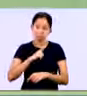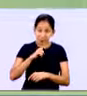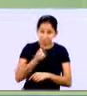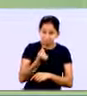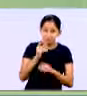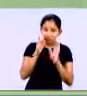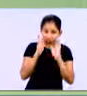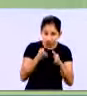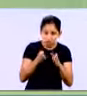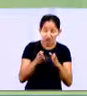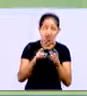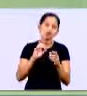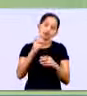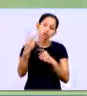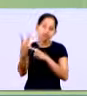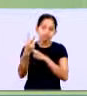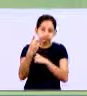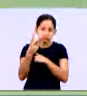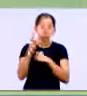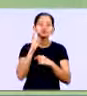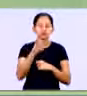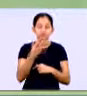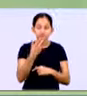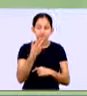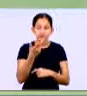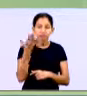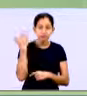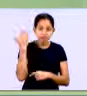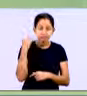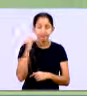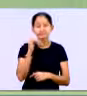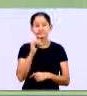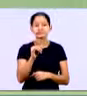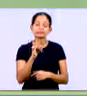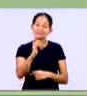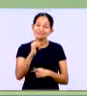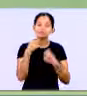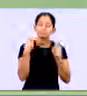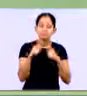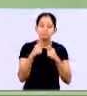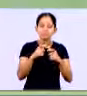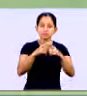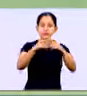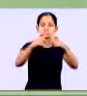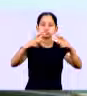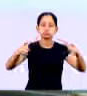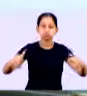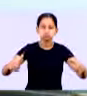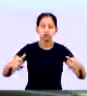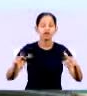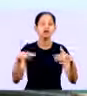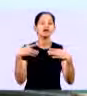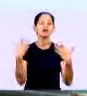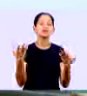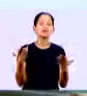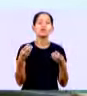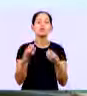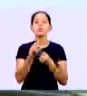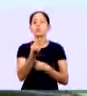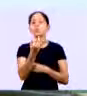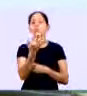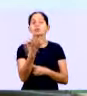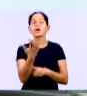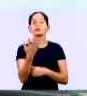recursos de terceiros. Aquilo que a gente já falou. Se você necessita expandir, injeta capital na empresa, porque senão você vai ter que buscar capital de